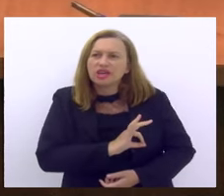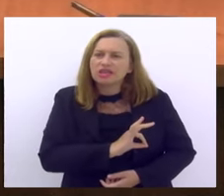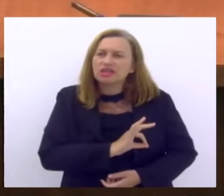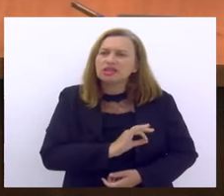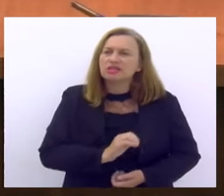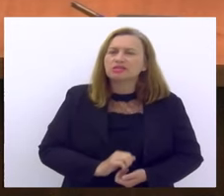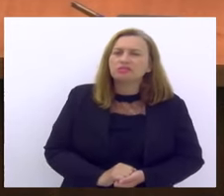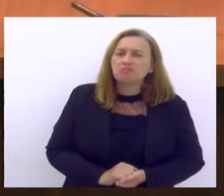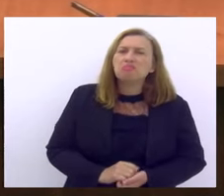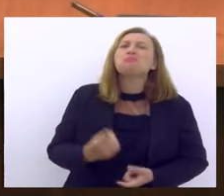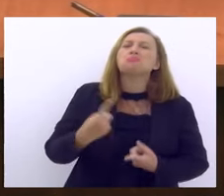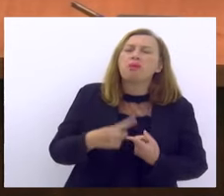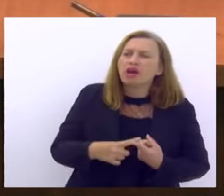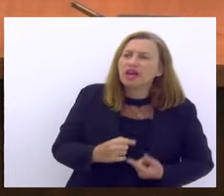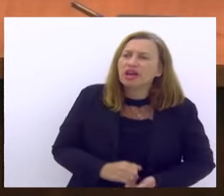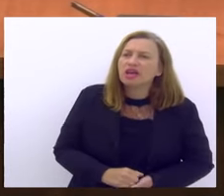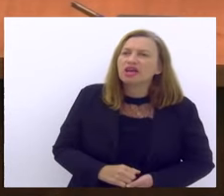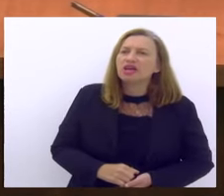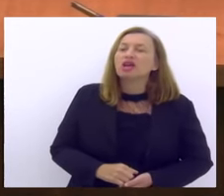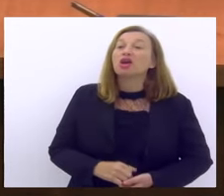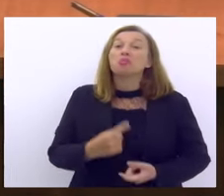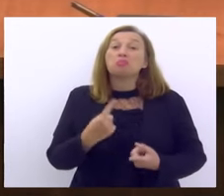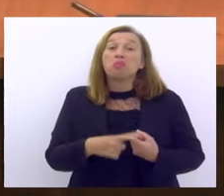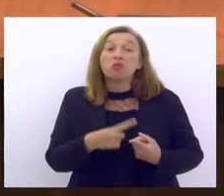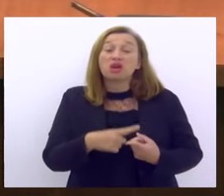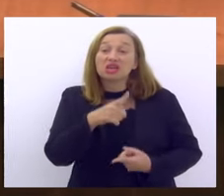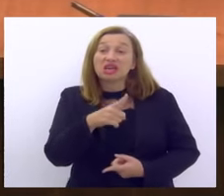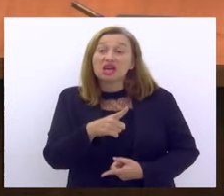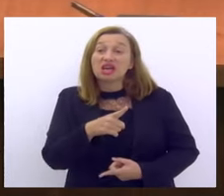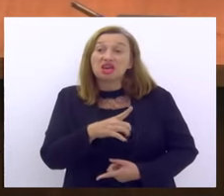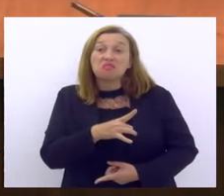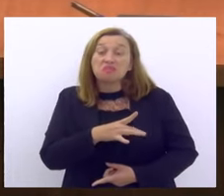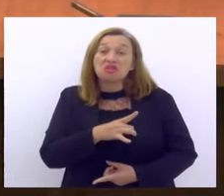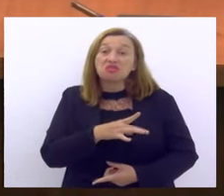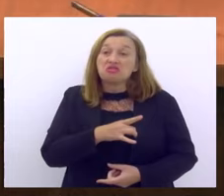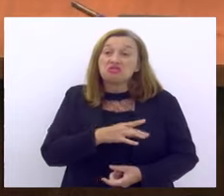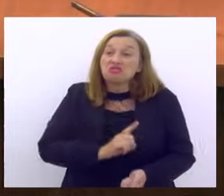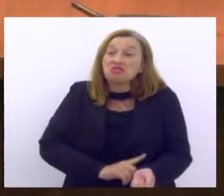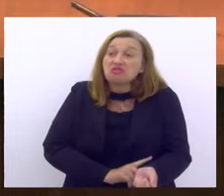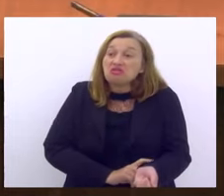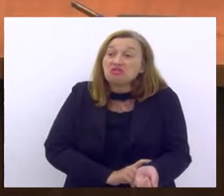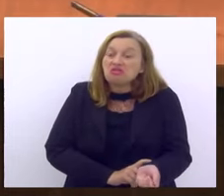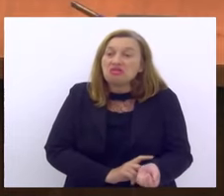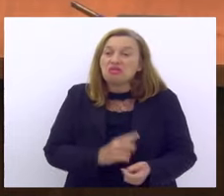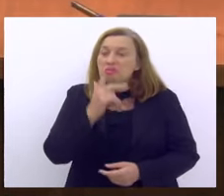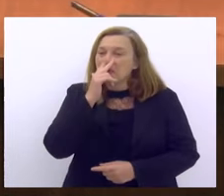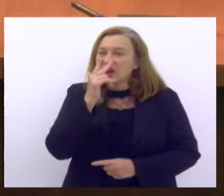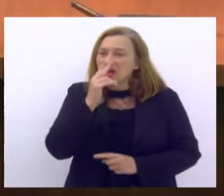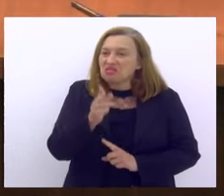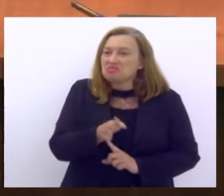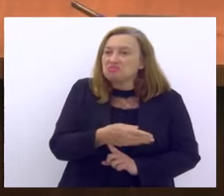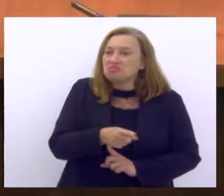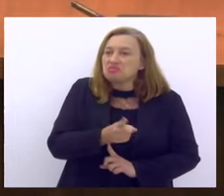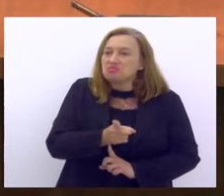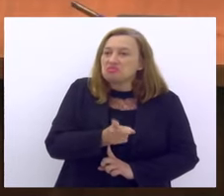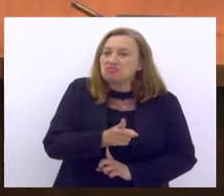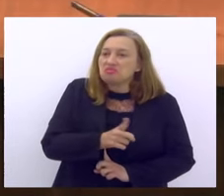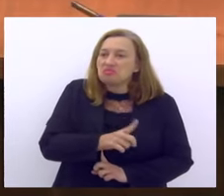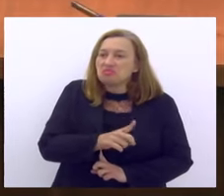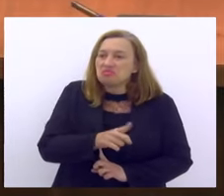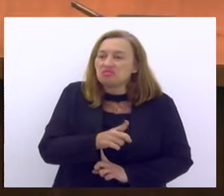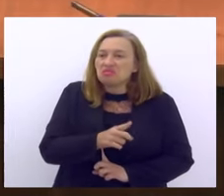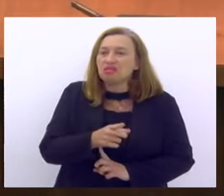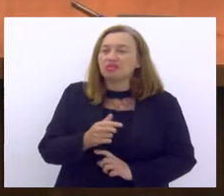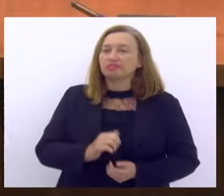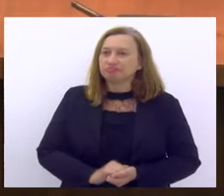Guarda Municipal? É um frouxo. Aliás, vereadorzinho, o senhor que correu como um gato, porque apenas o vereador Felipe